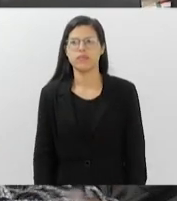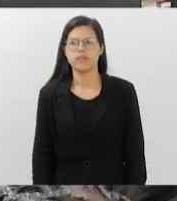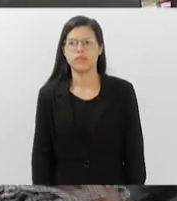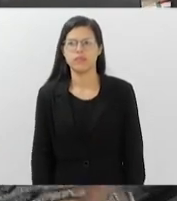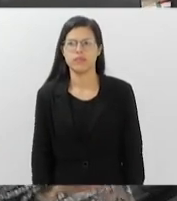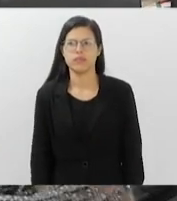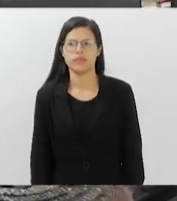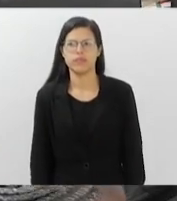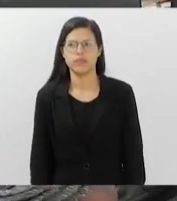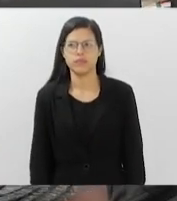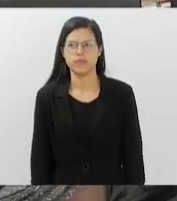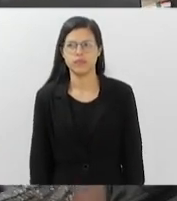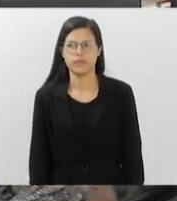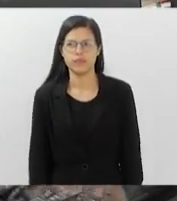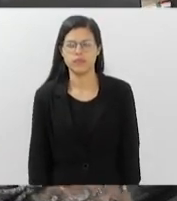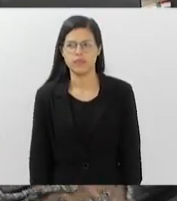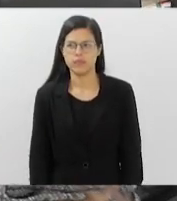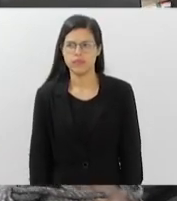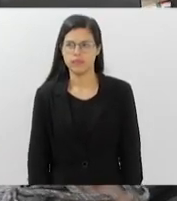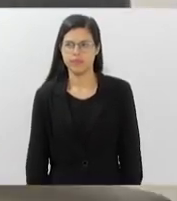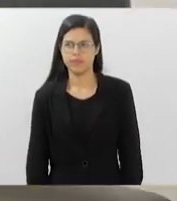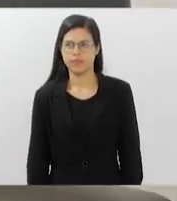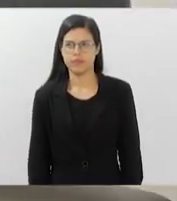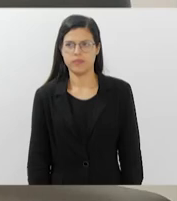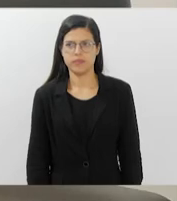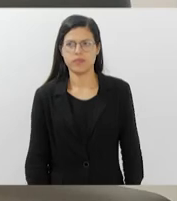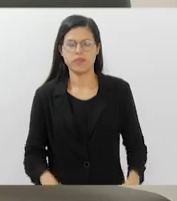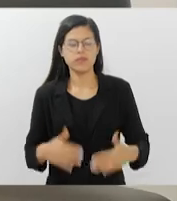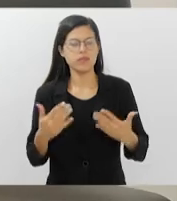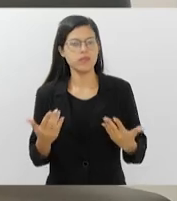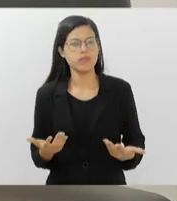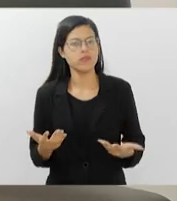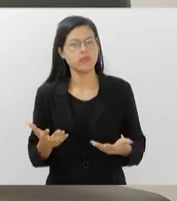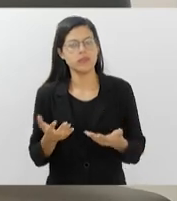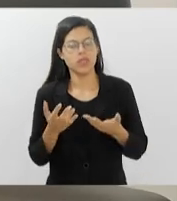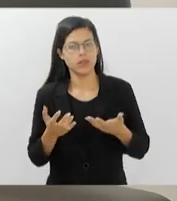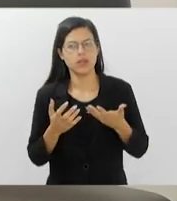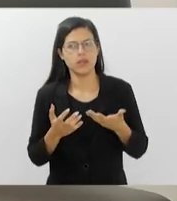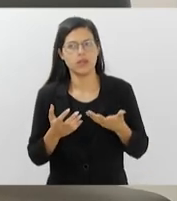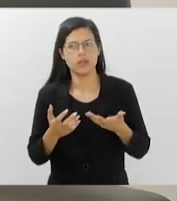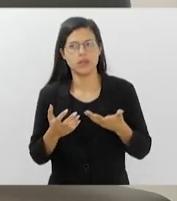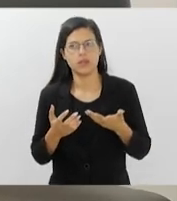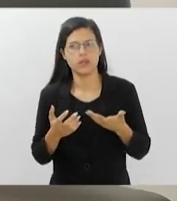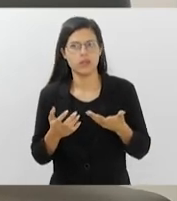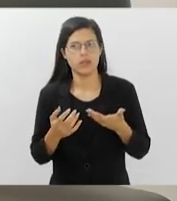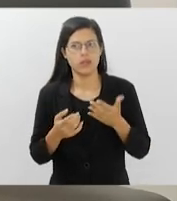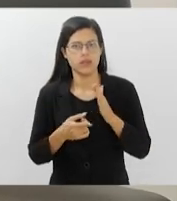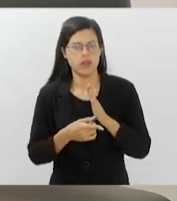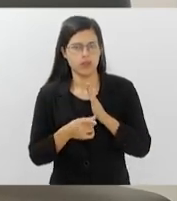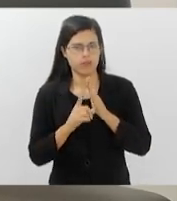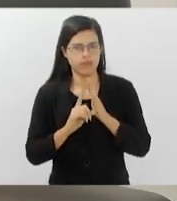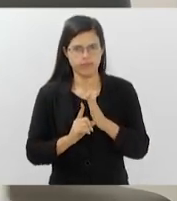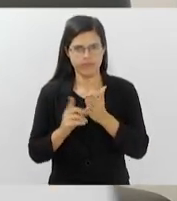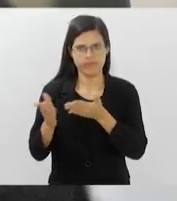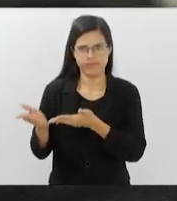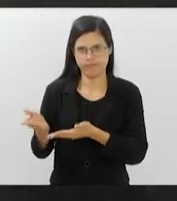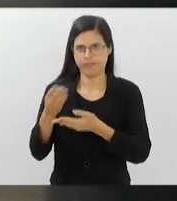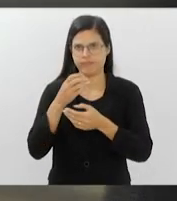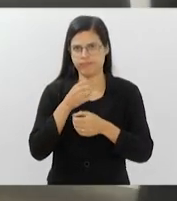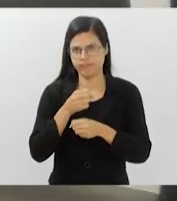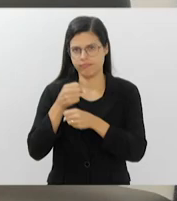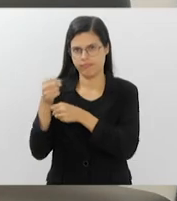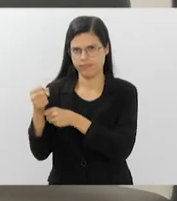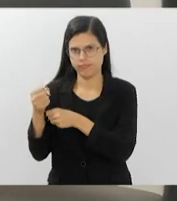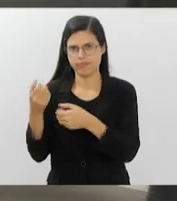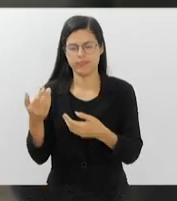favor eh eu queria eh antes de passar a palavra ao Deputado luí Paulo